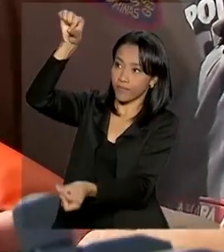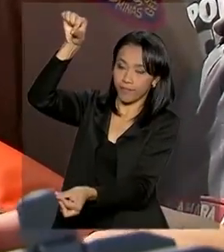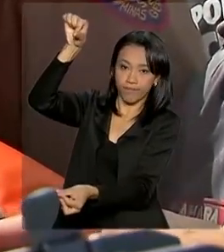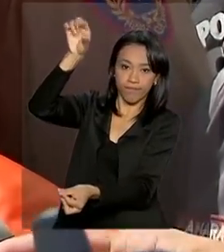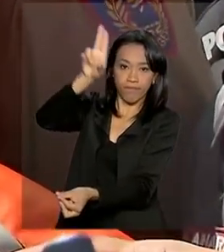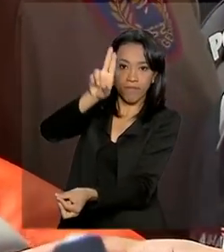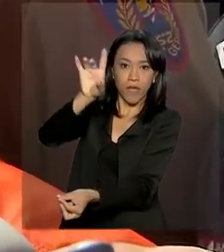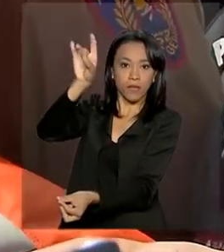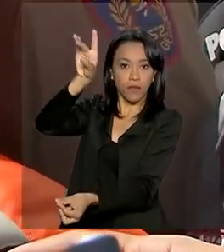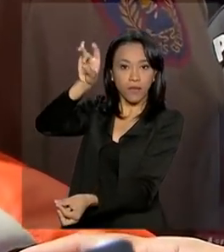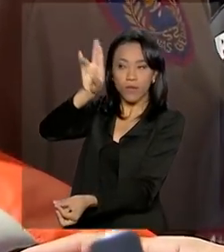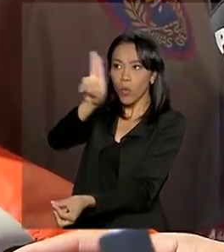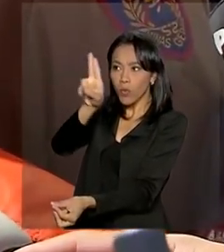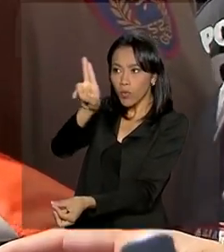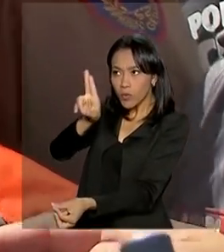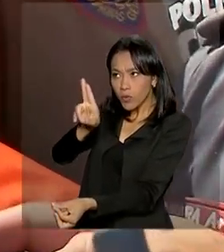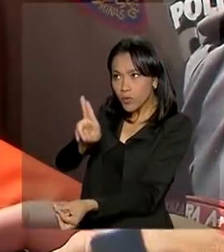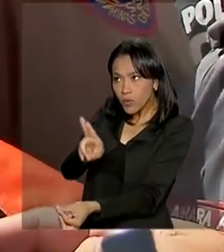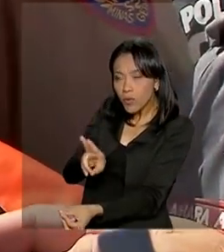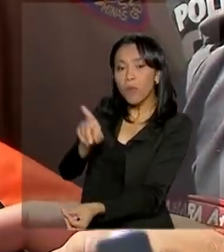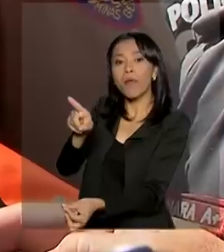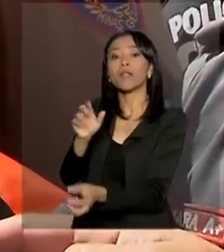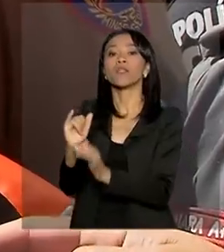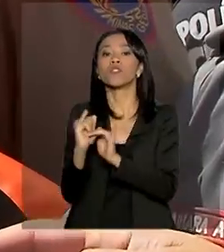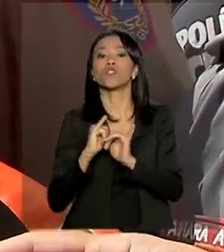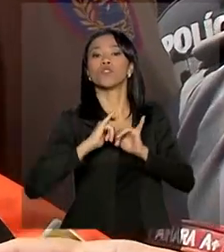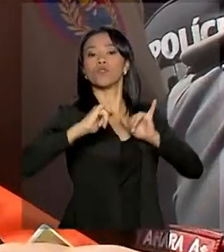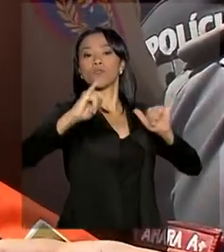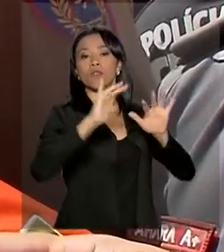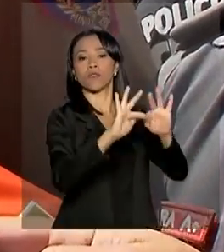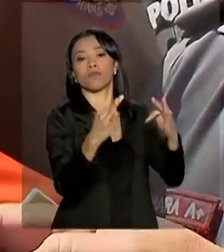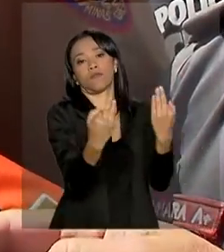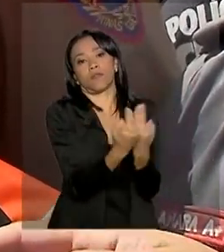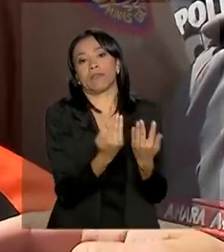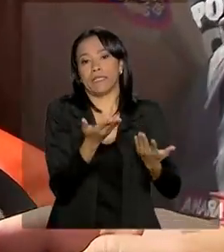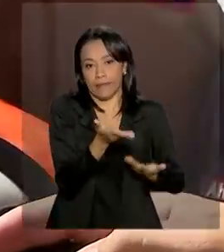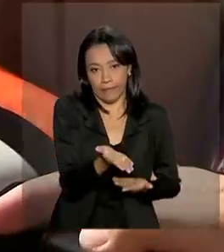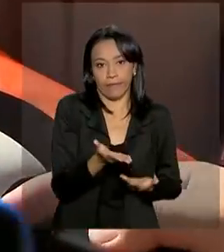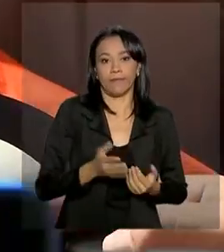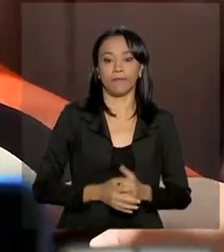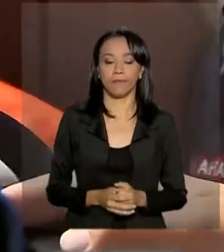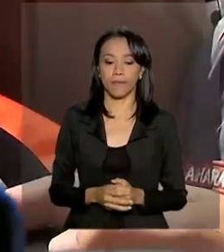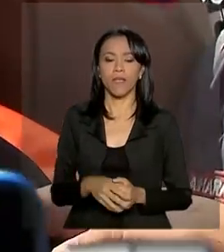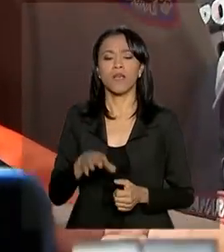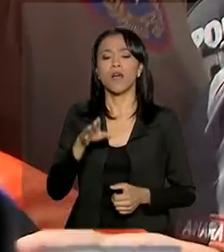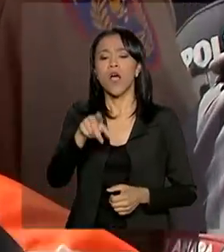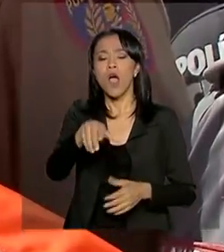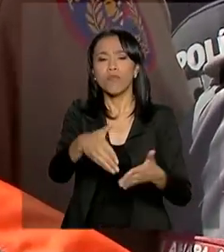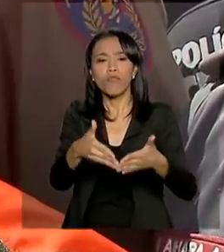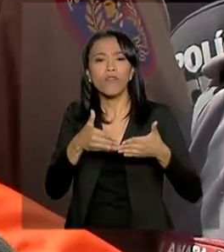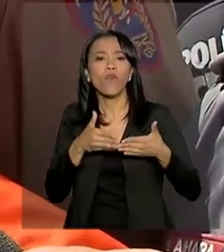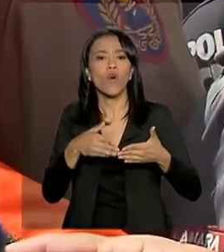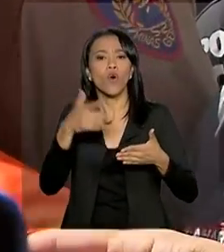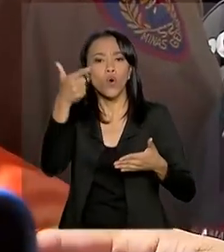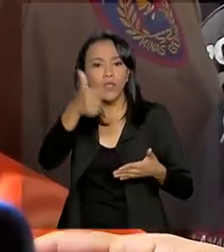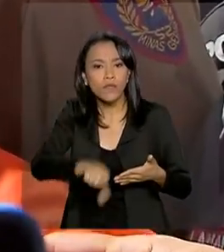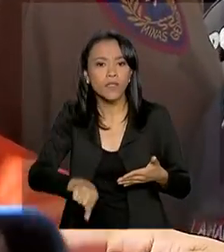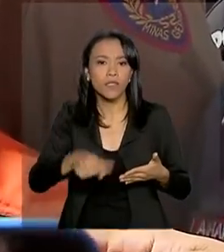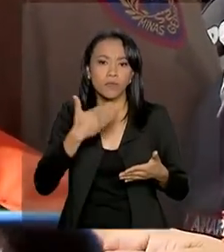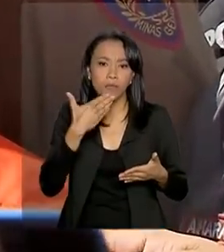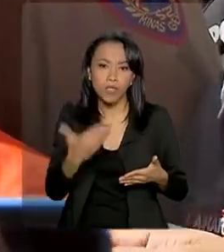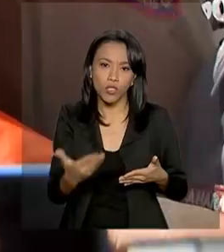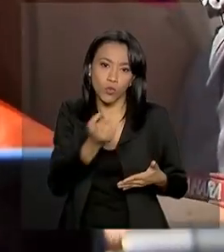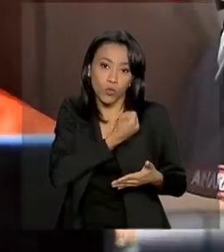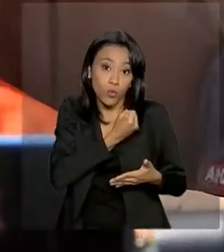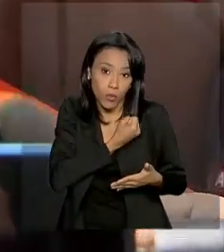do conhecimento para dar publicidade às famílias que ali estão. Repete os números para a gente. Ok?